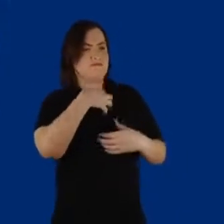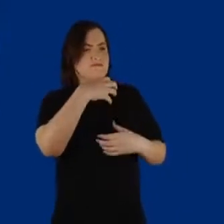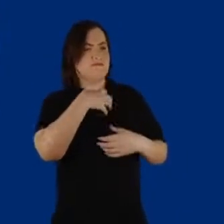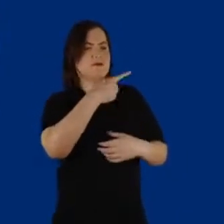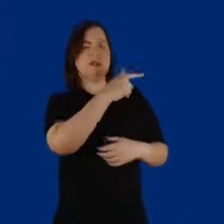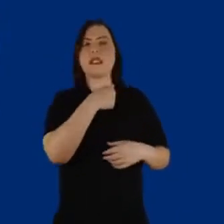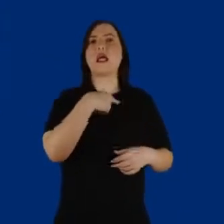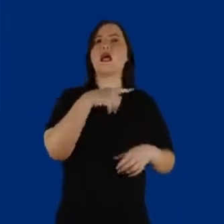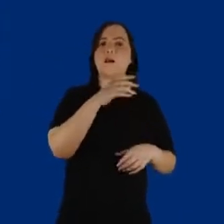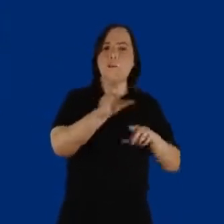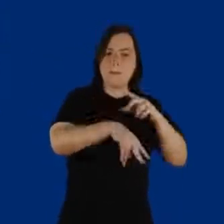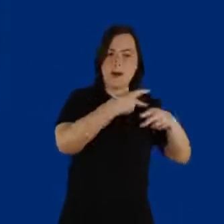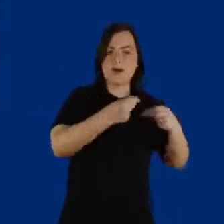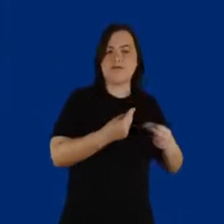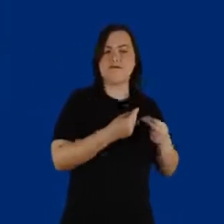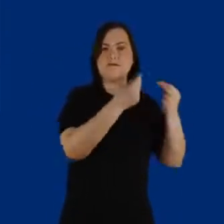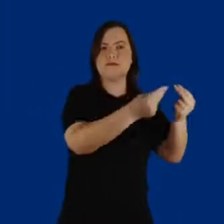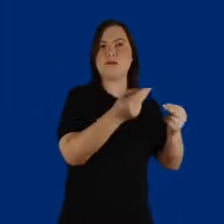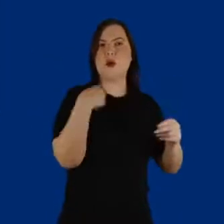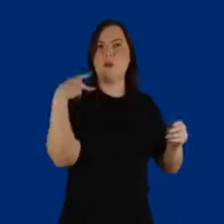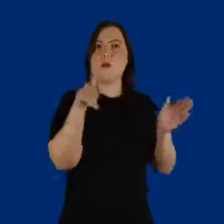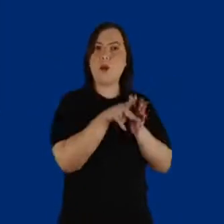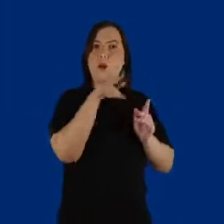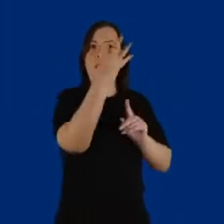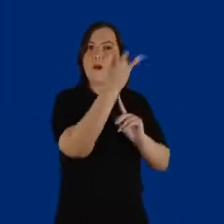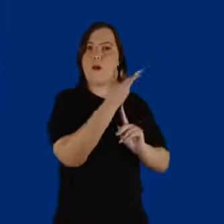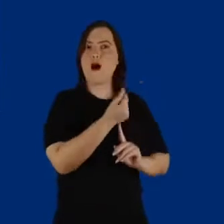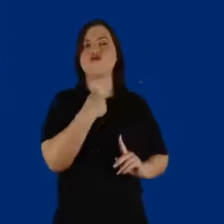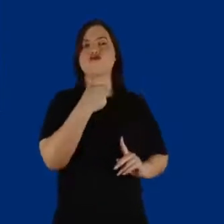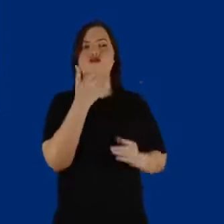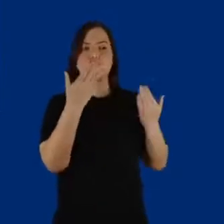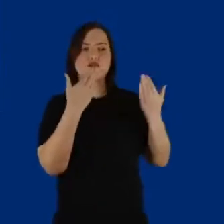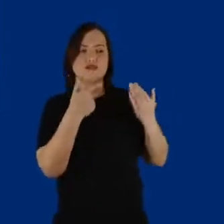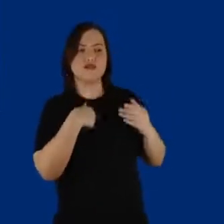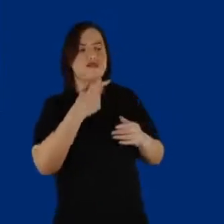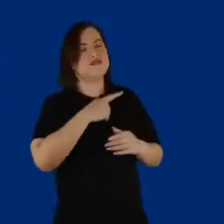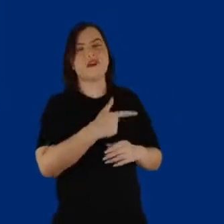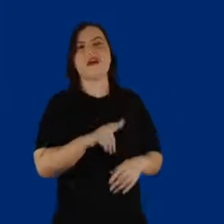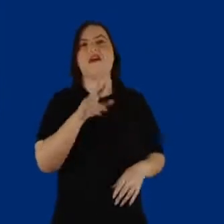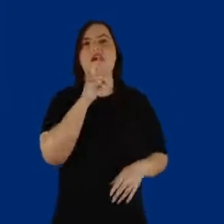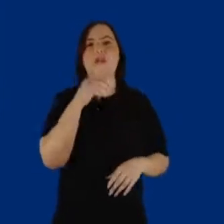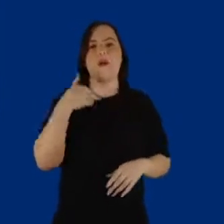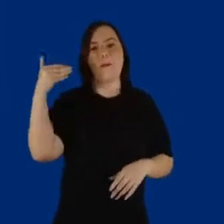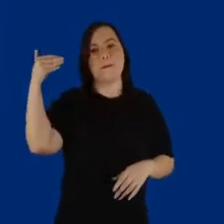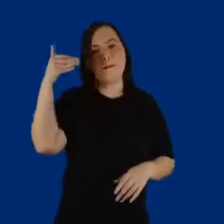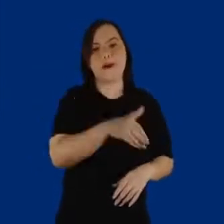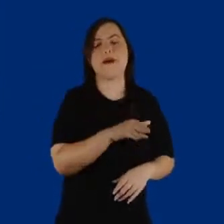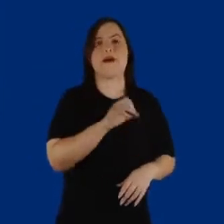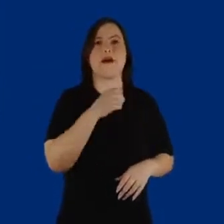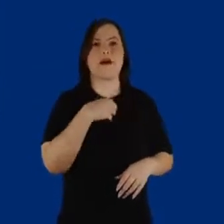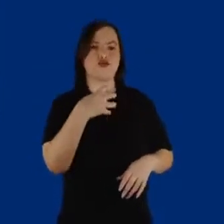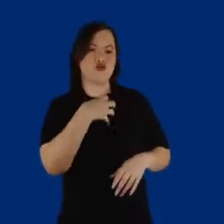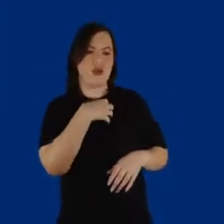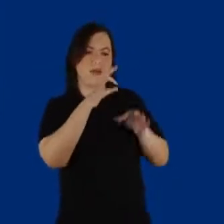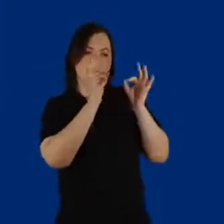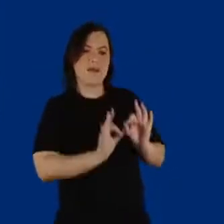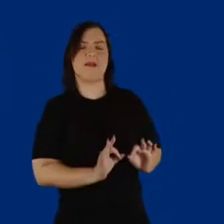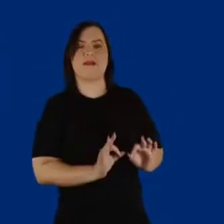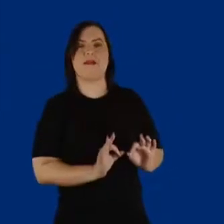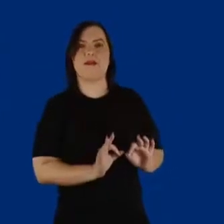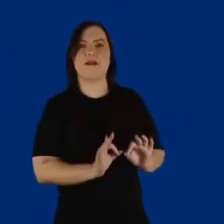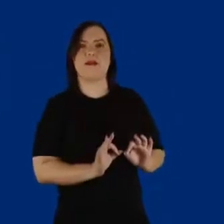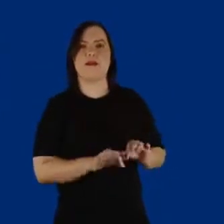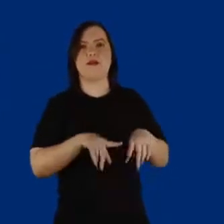são presentes que a arte pode nos dar. Eu não tenho uma resposta direta de uma maneira. Eu